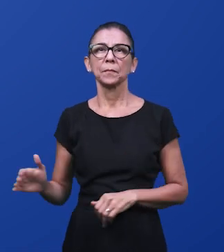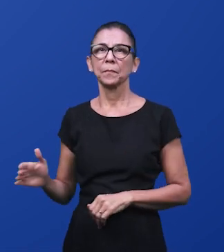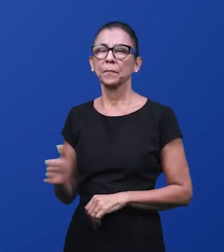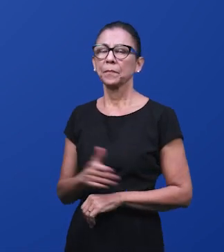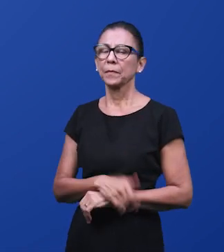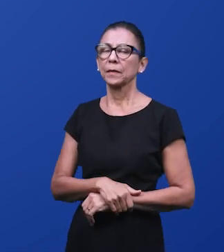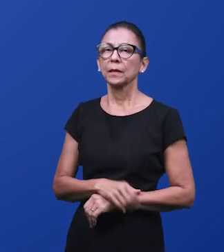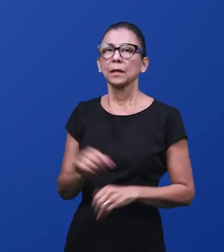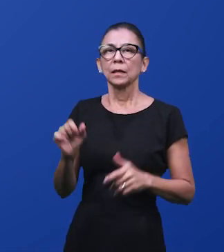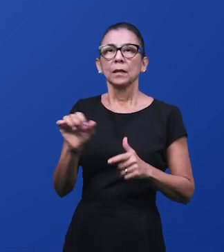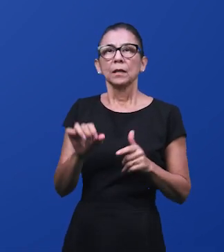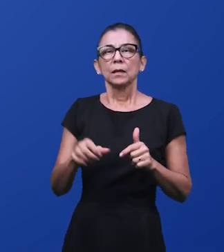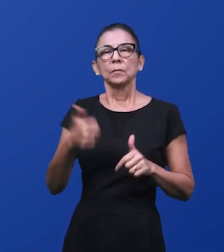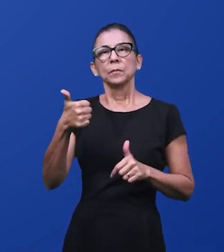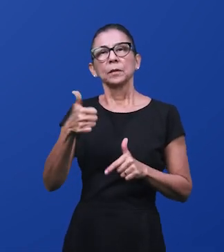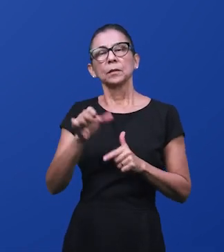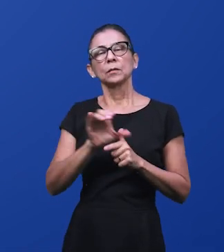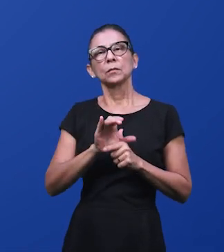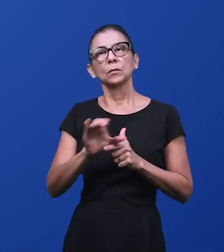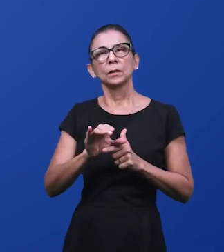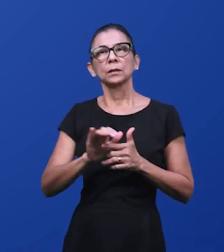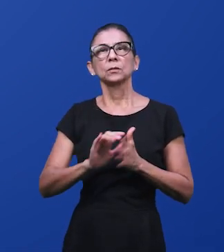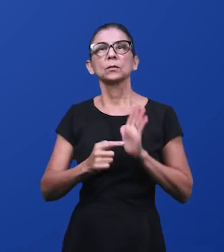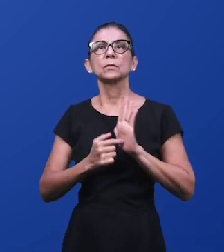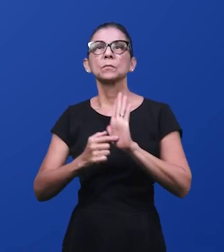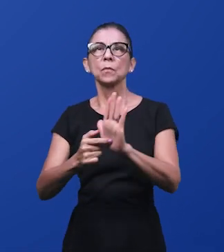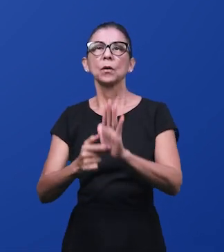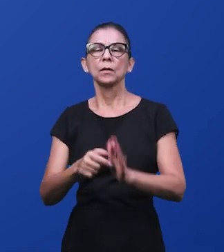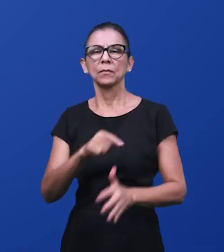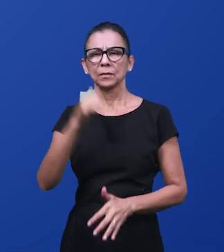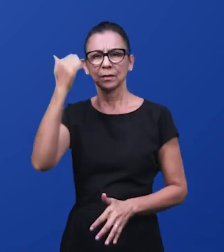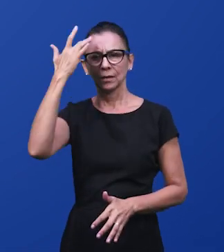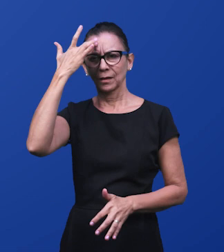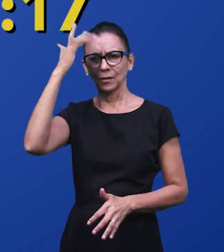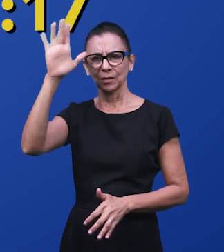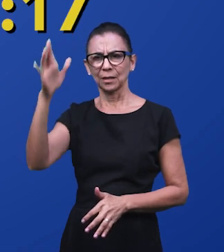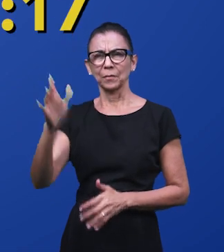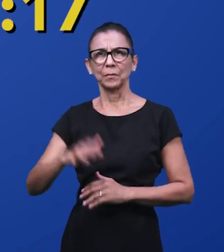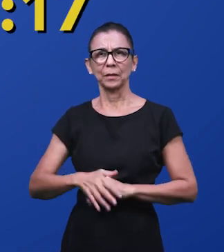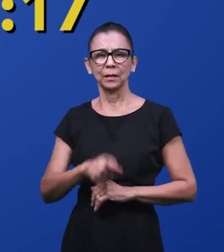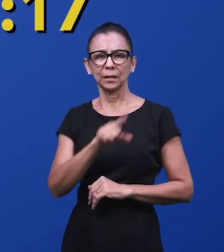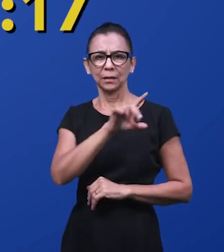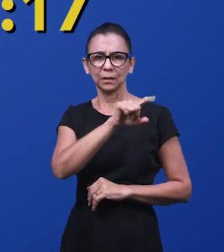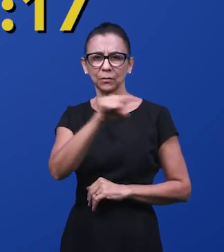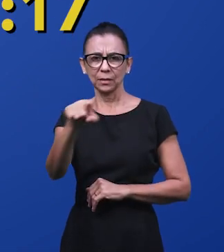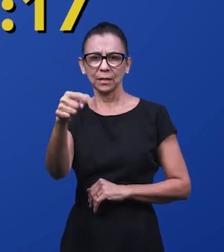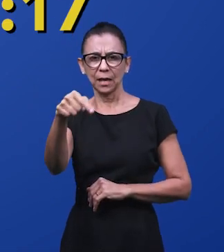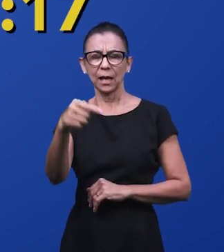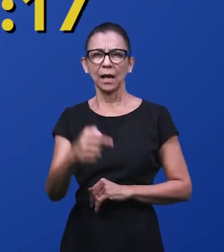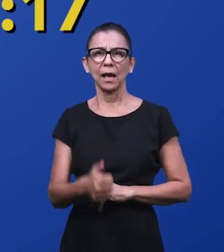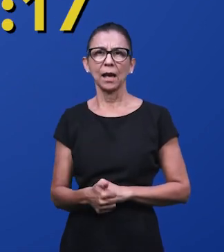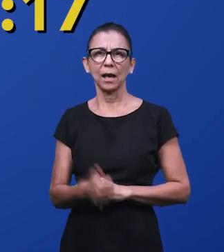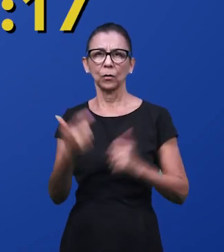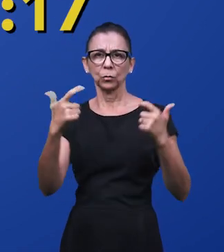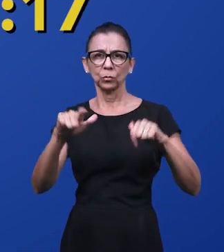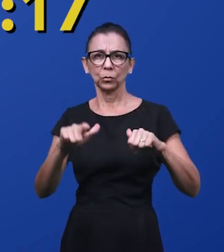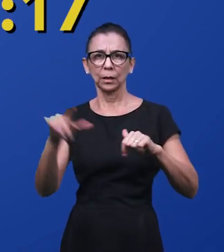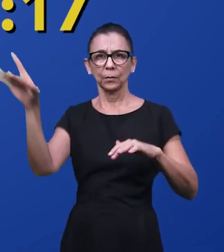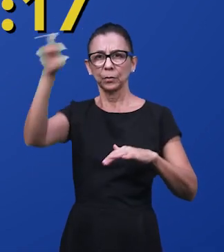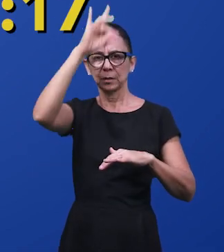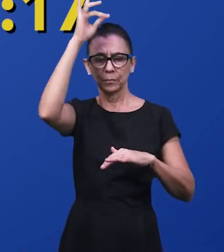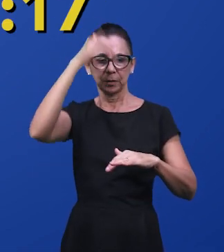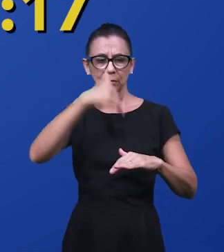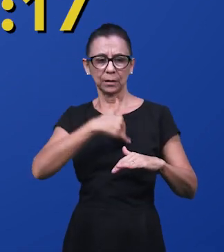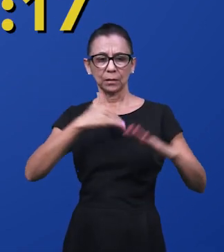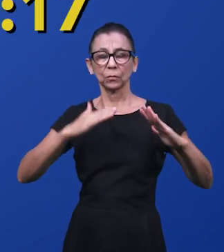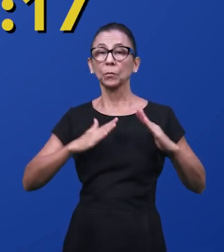sabeis vós que sois o templo de Deus e que o Espírito de Deus habita em vós? O templo de Deus que sois vós é